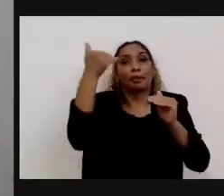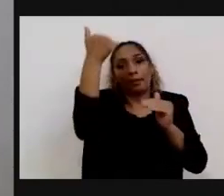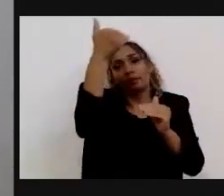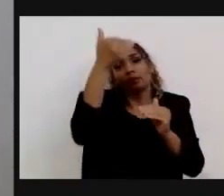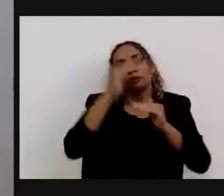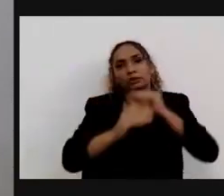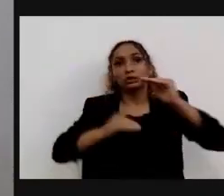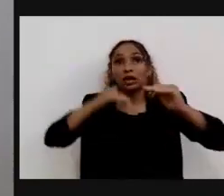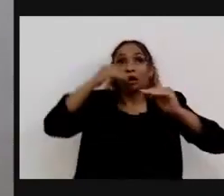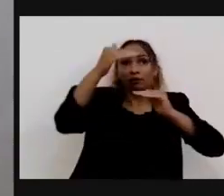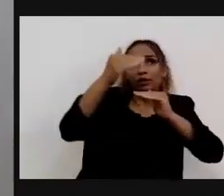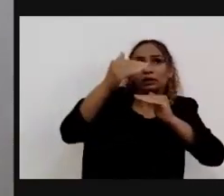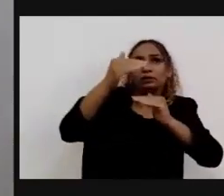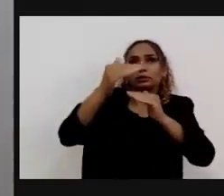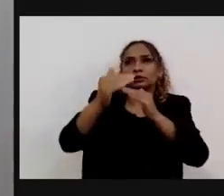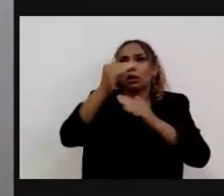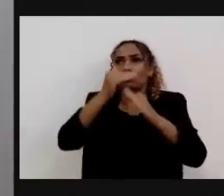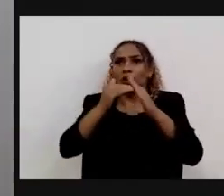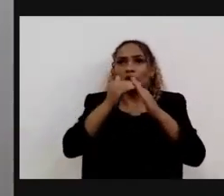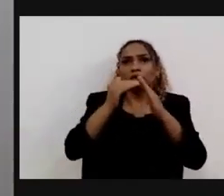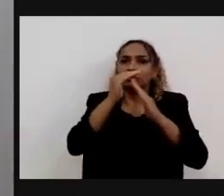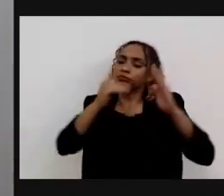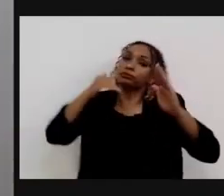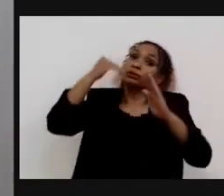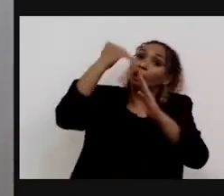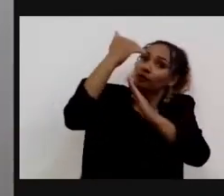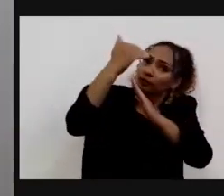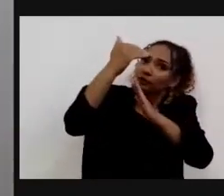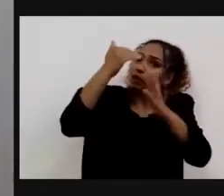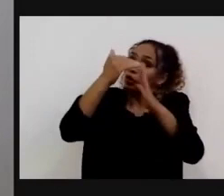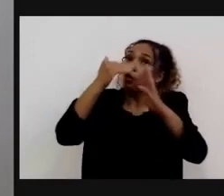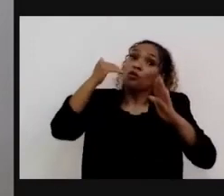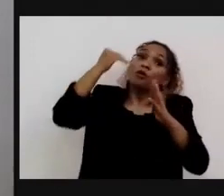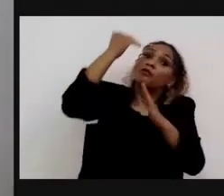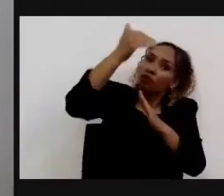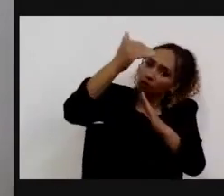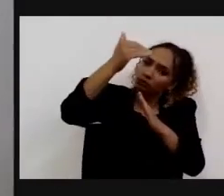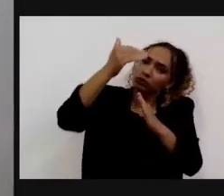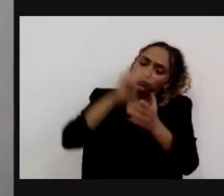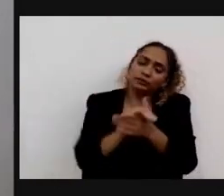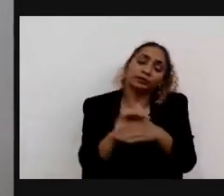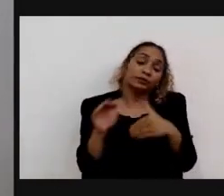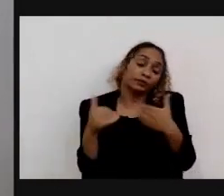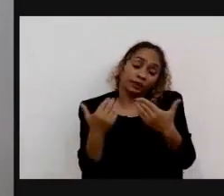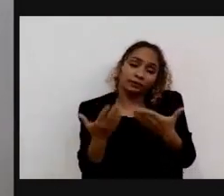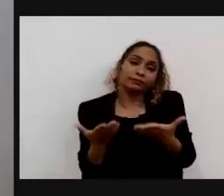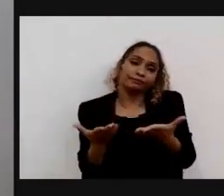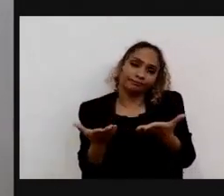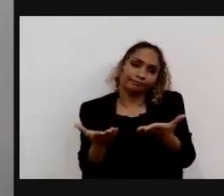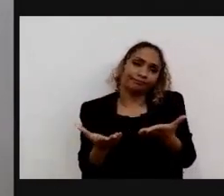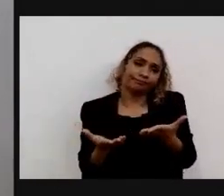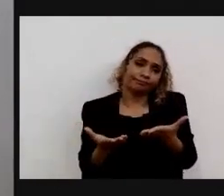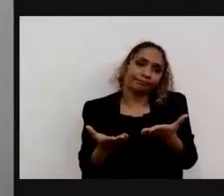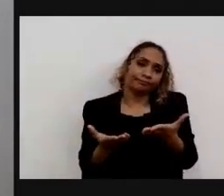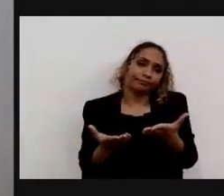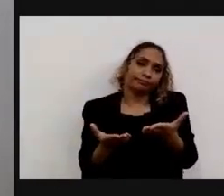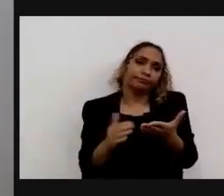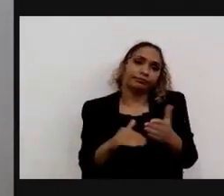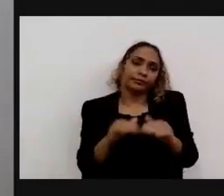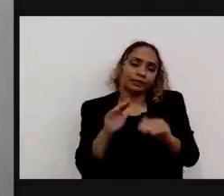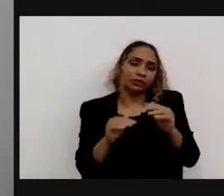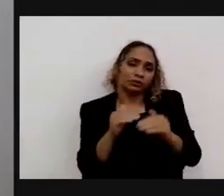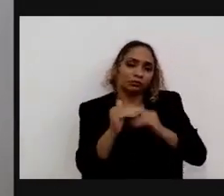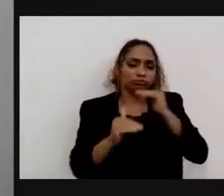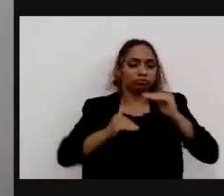a gente avança depois regride mas não volta para o mesmo Ponto né volta para um ponto acima e assim eu acho que as coisas